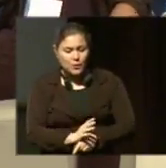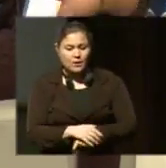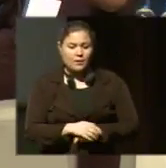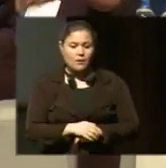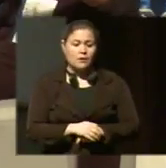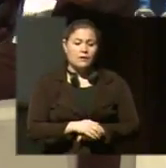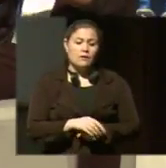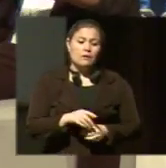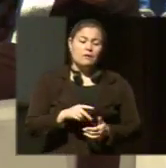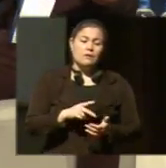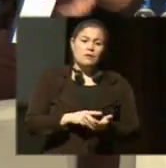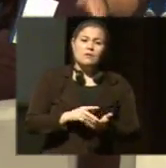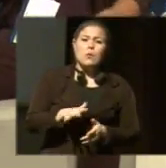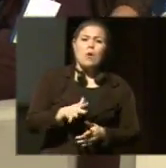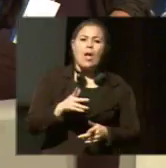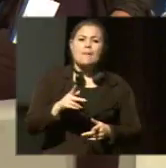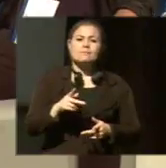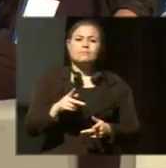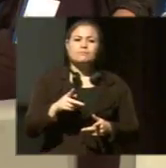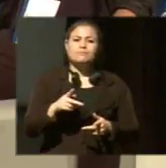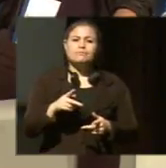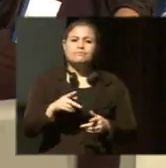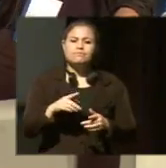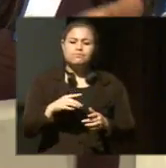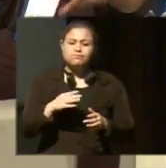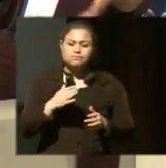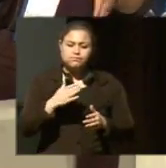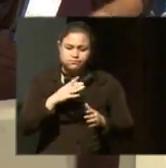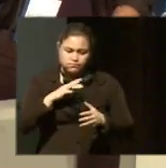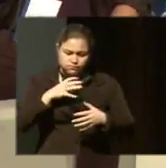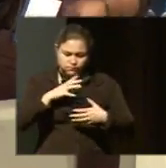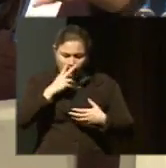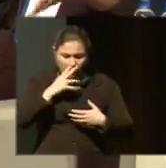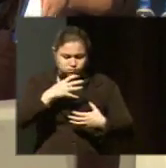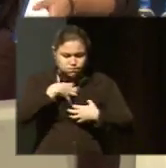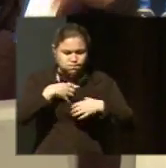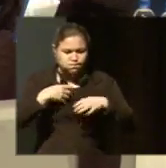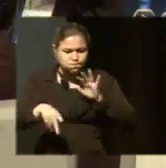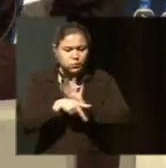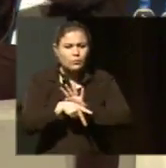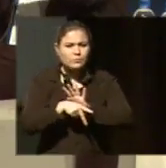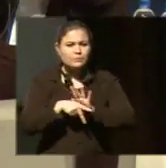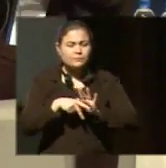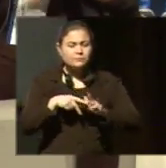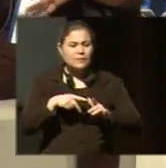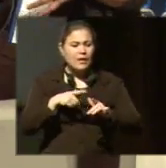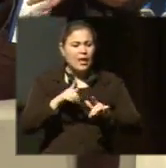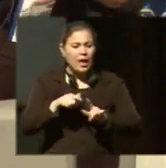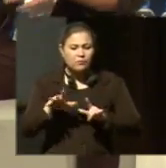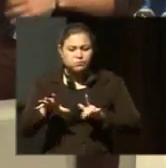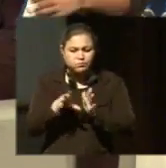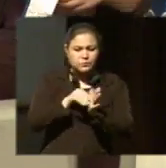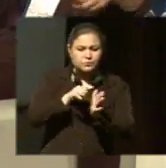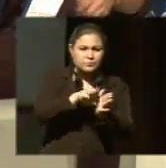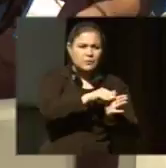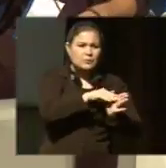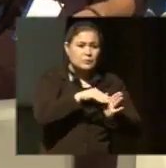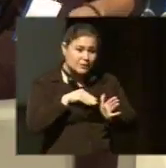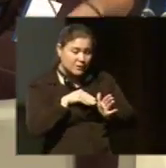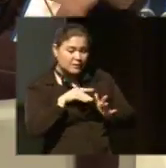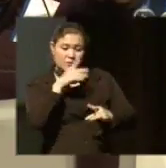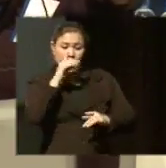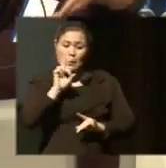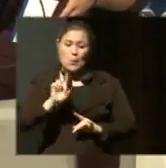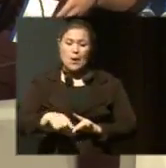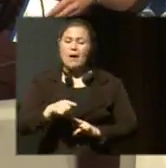na maioria das vezes não são protagonistas, são, na maioria das vezes, coadjuvantes, secundários. São difíceis os